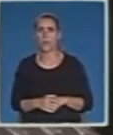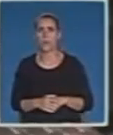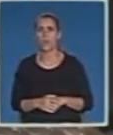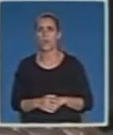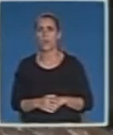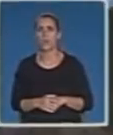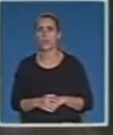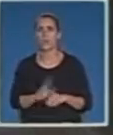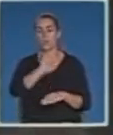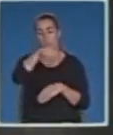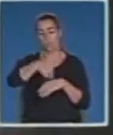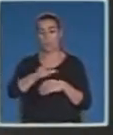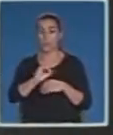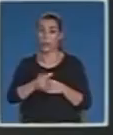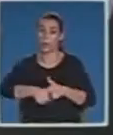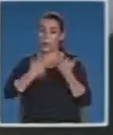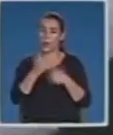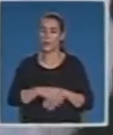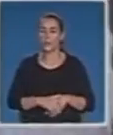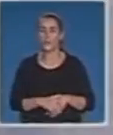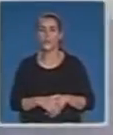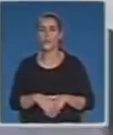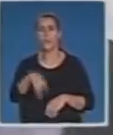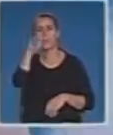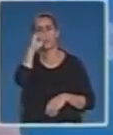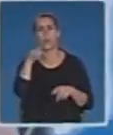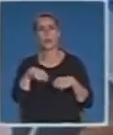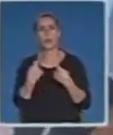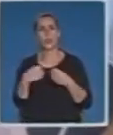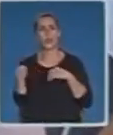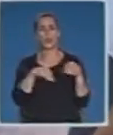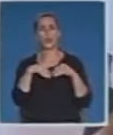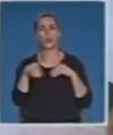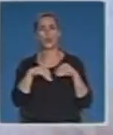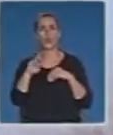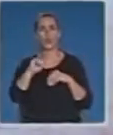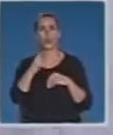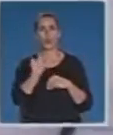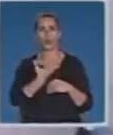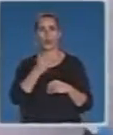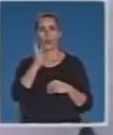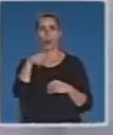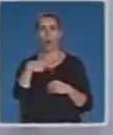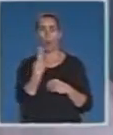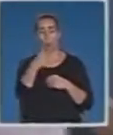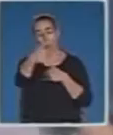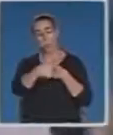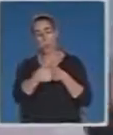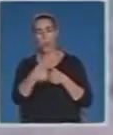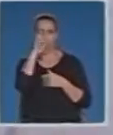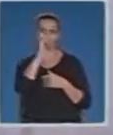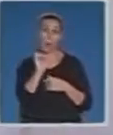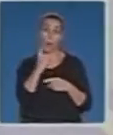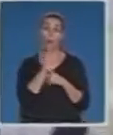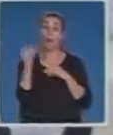fora. Pois que se saiba ainda, nenhum partido se lembrou de colocar um jogo de Sudoku nas costas da propaganda, porque para jogo